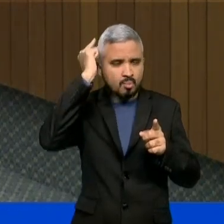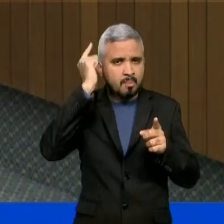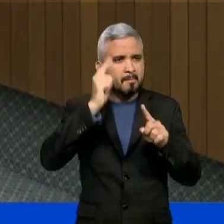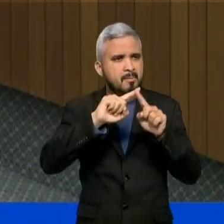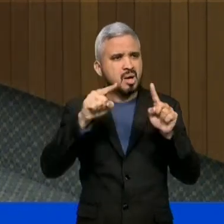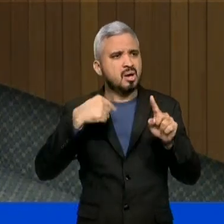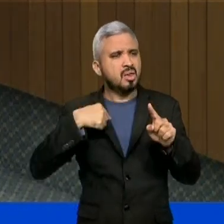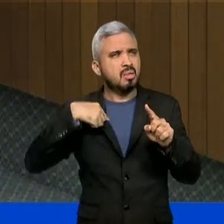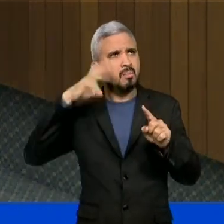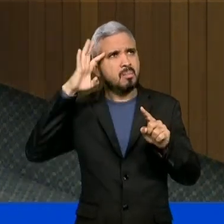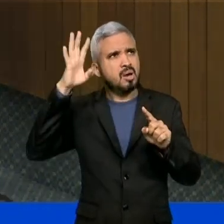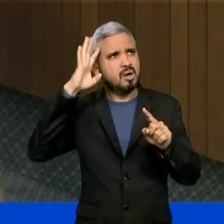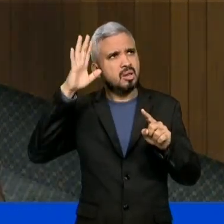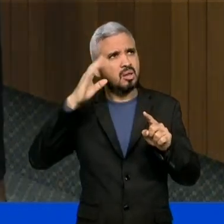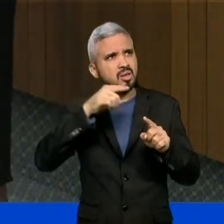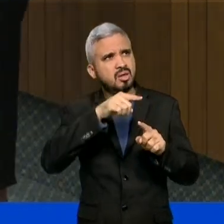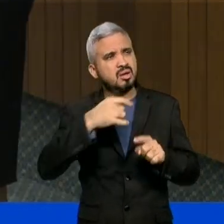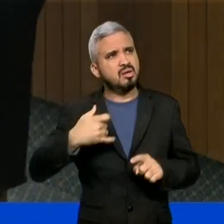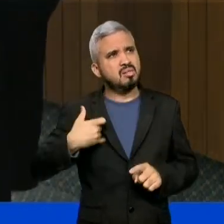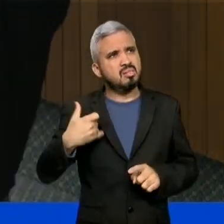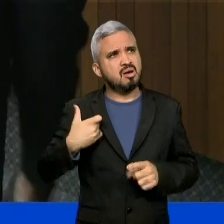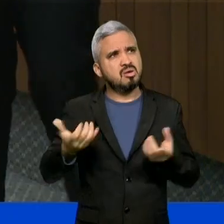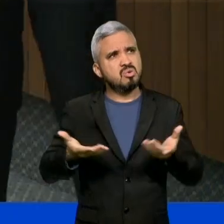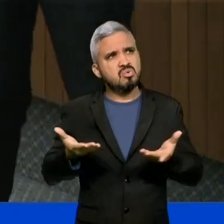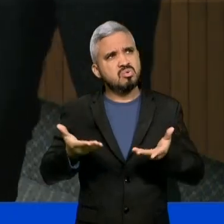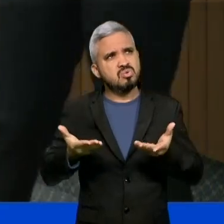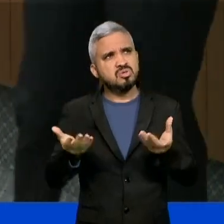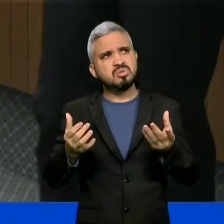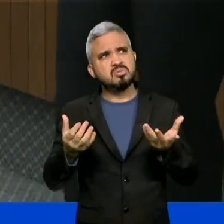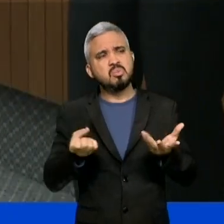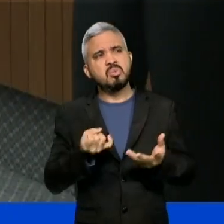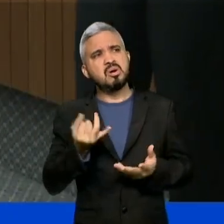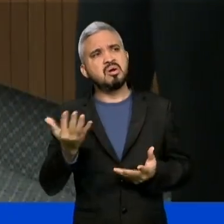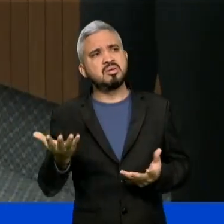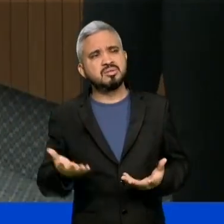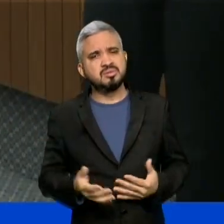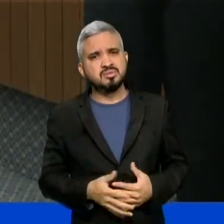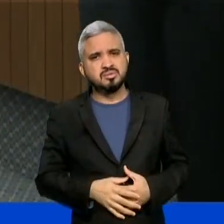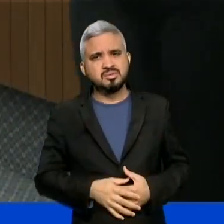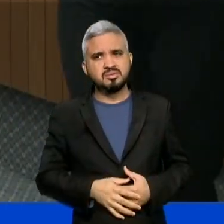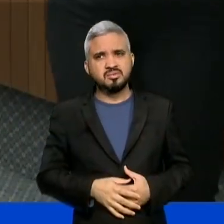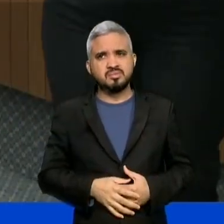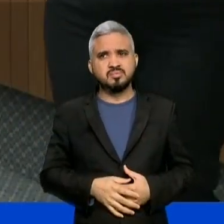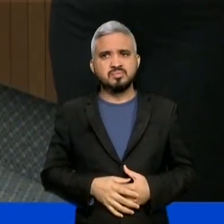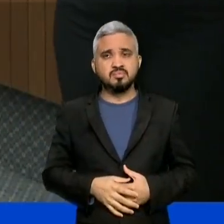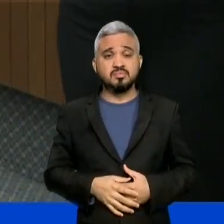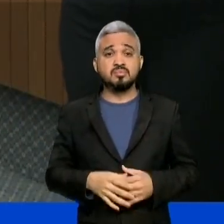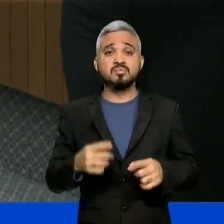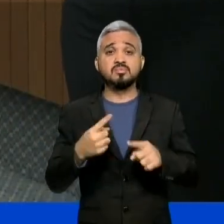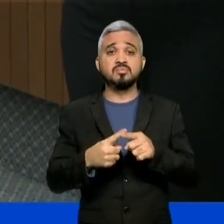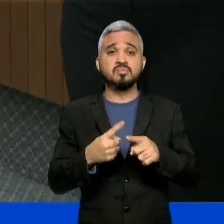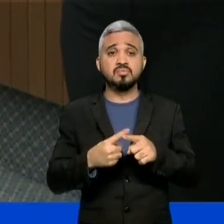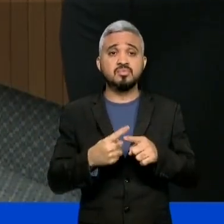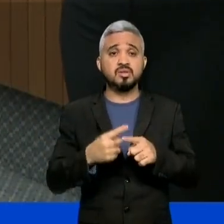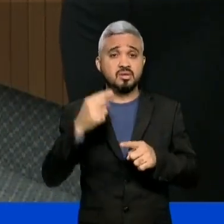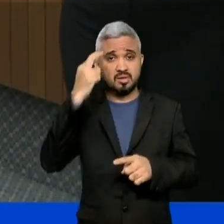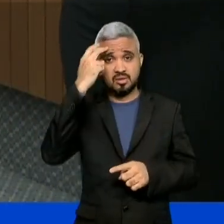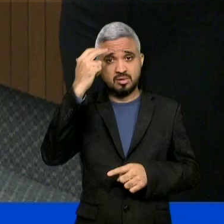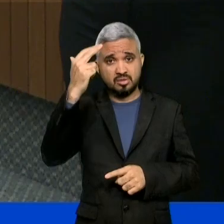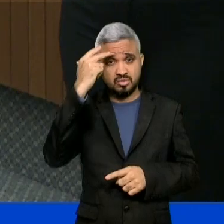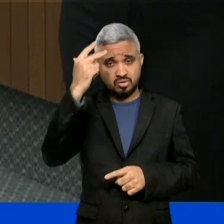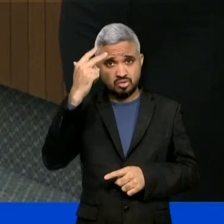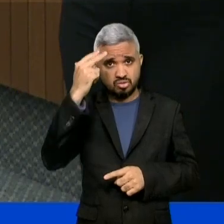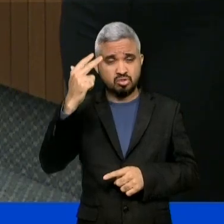a história da engenharia e das obras públicas no estado do Maranhão, ela se confunde com a sua.